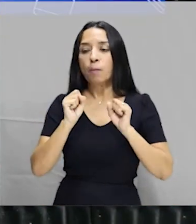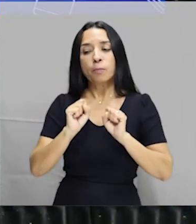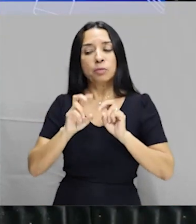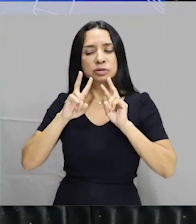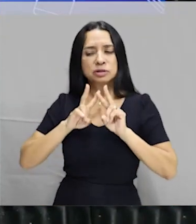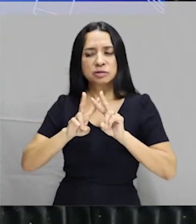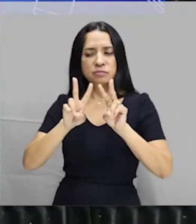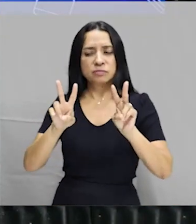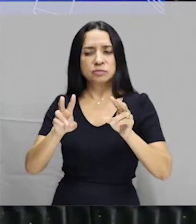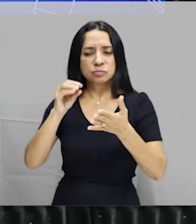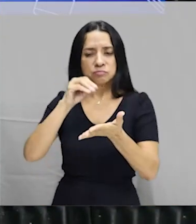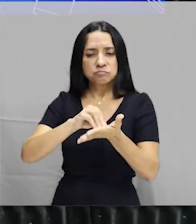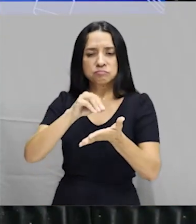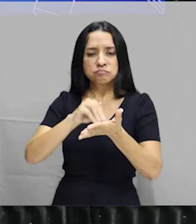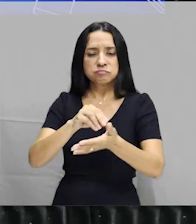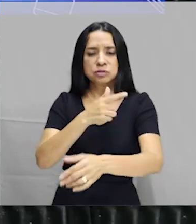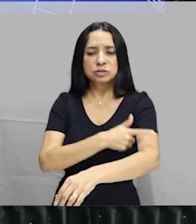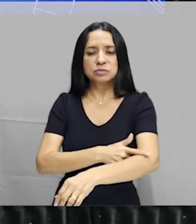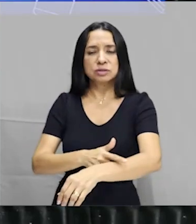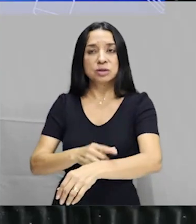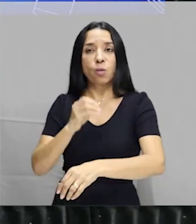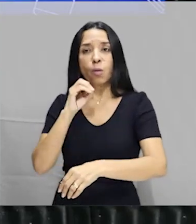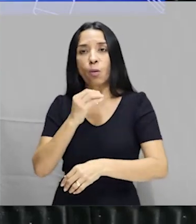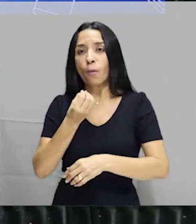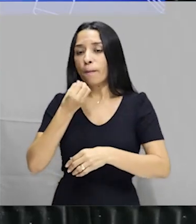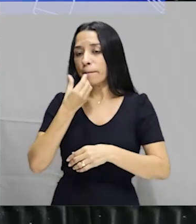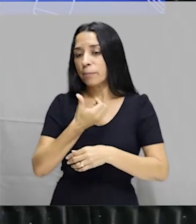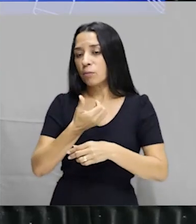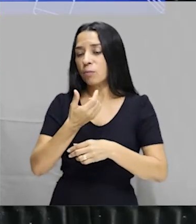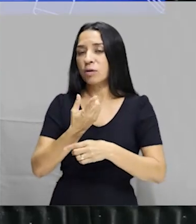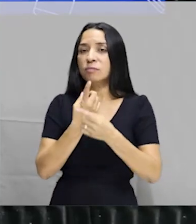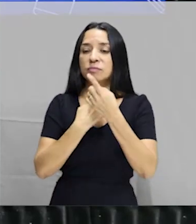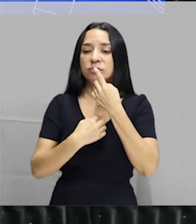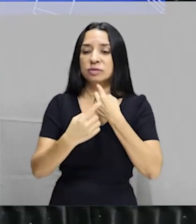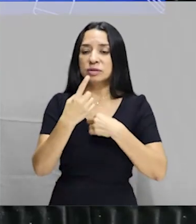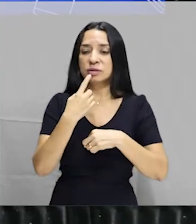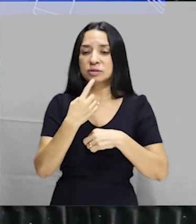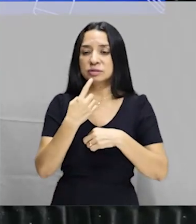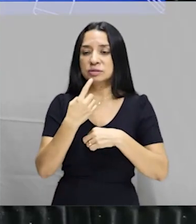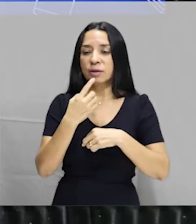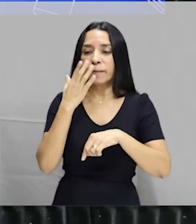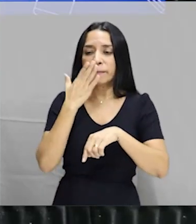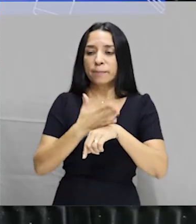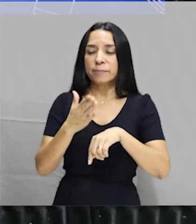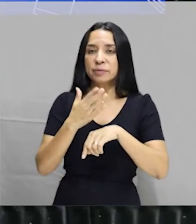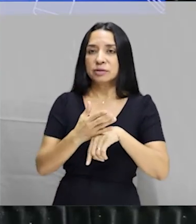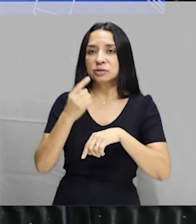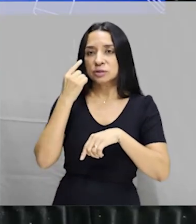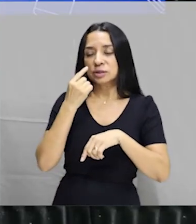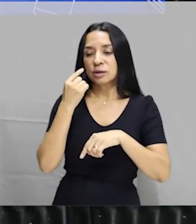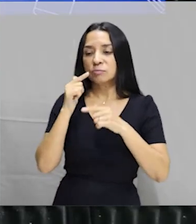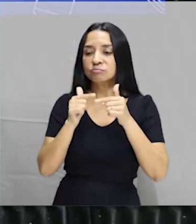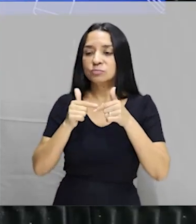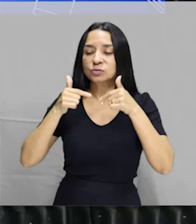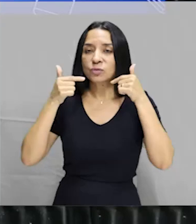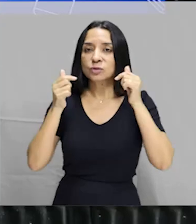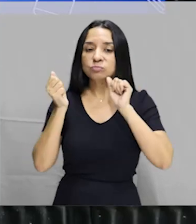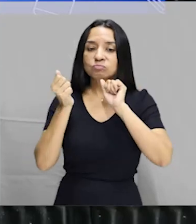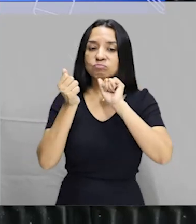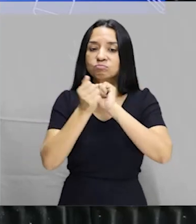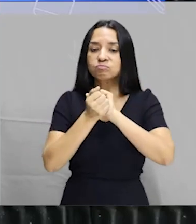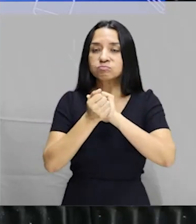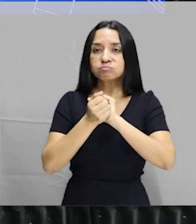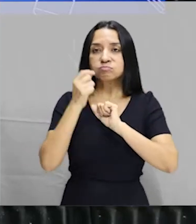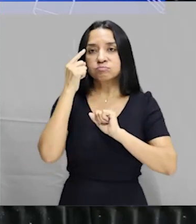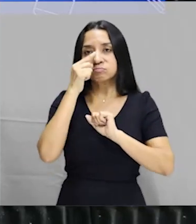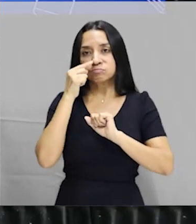vontade. Então, vamos praticar o sorriso junto com o espanhol. Tá certo? Então, nós precisamos sorrir. Gente, a vida muitas vezes já é